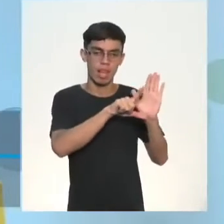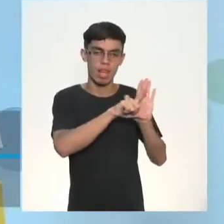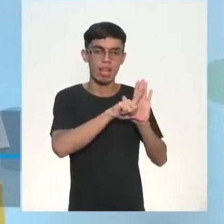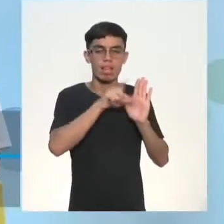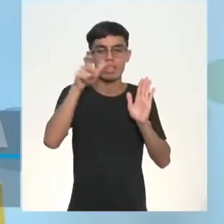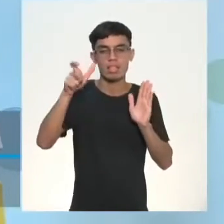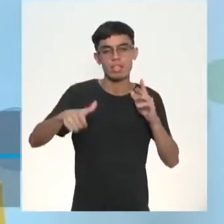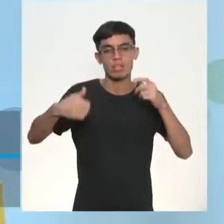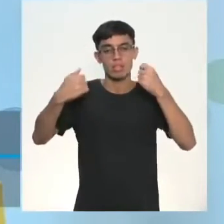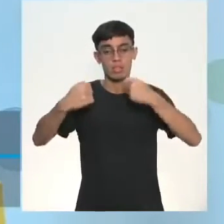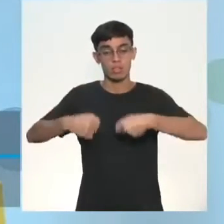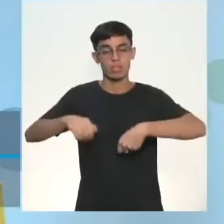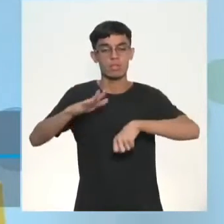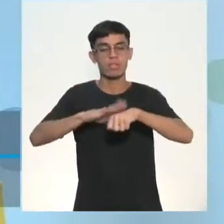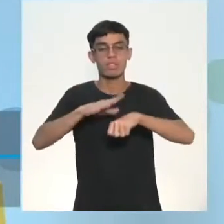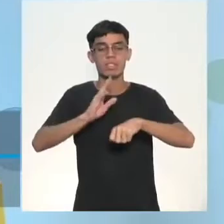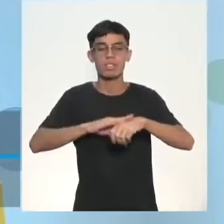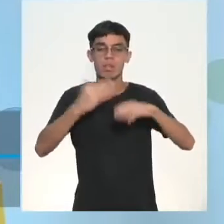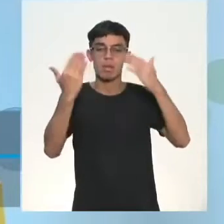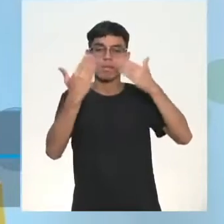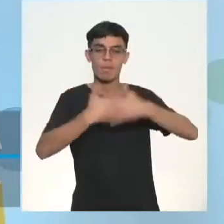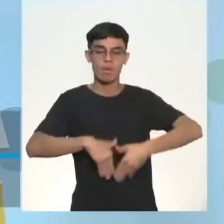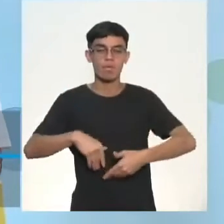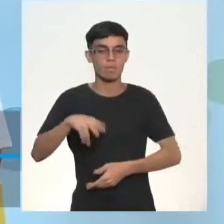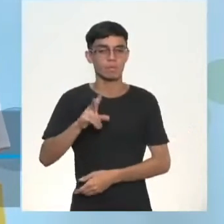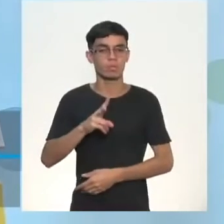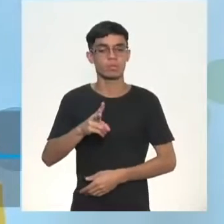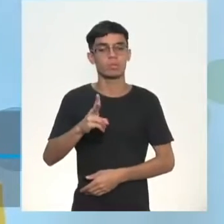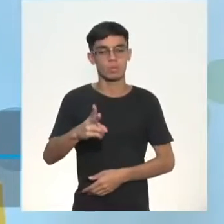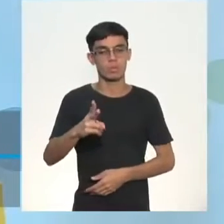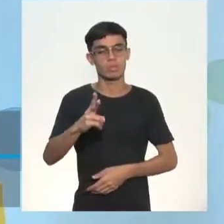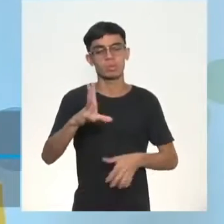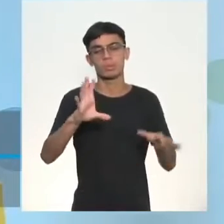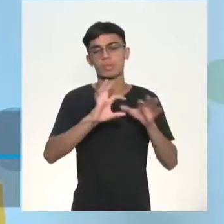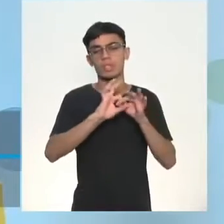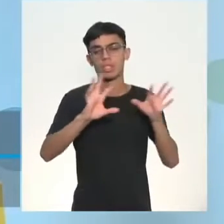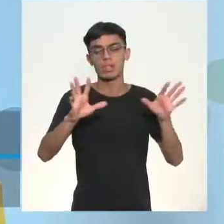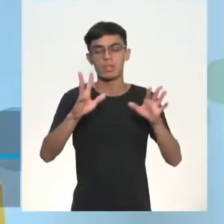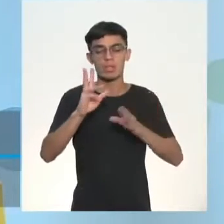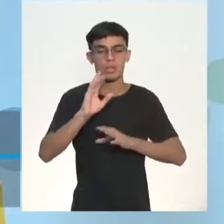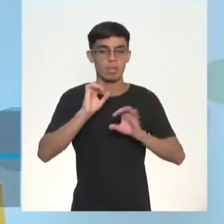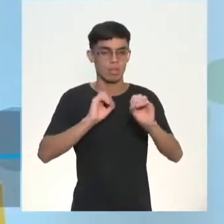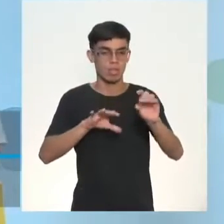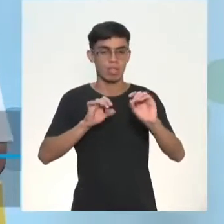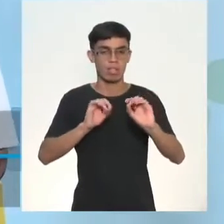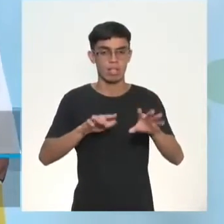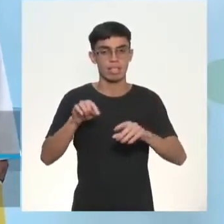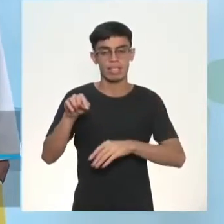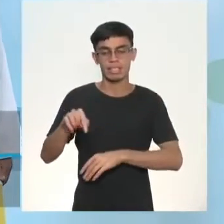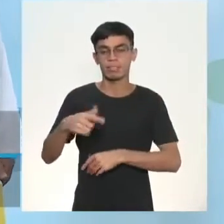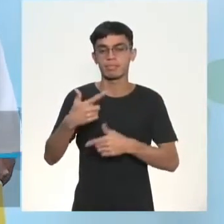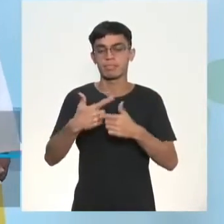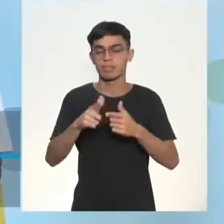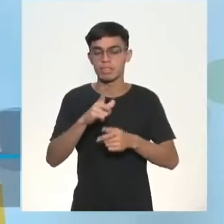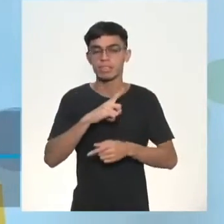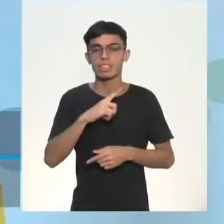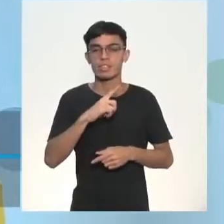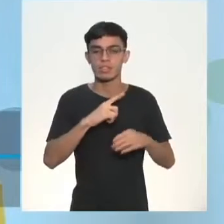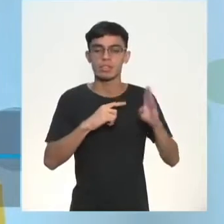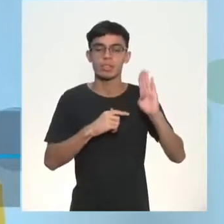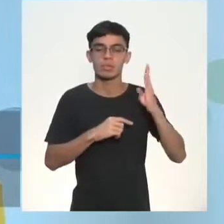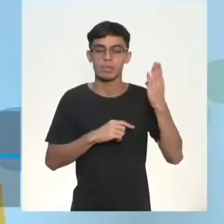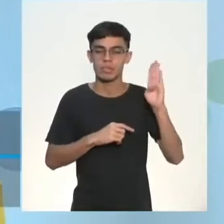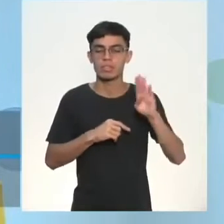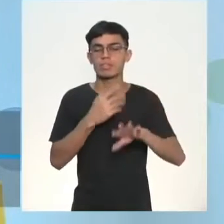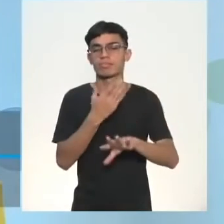ele precisou fazer uma prova para continuar tendo a licença para dar aula, e eu sei que ele teve sérios problemas com a biologia, olha só que